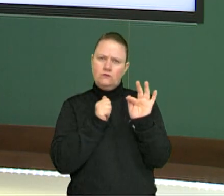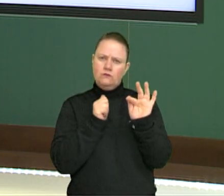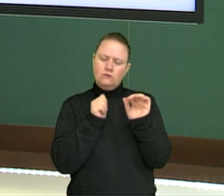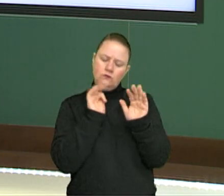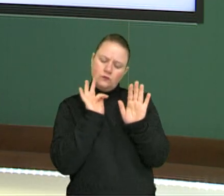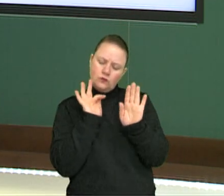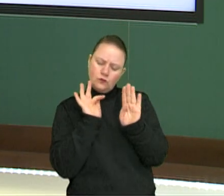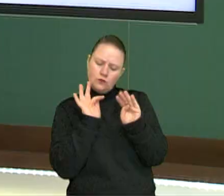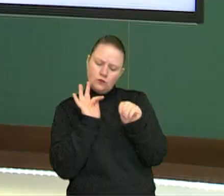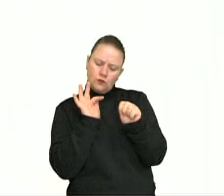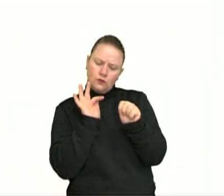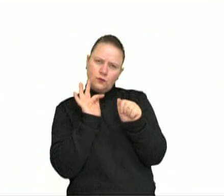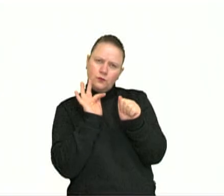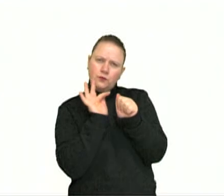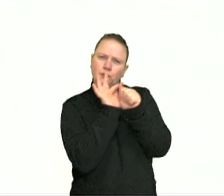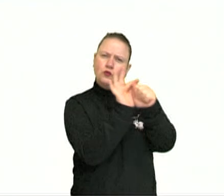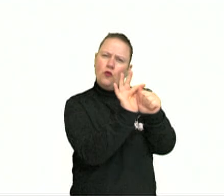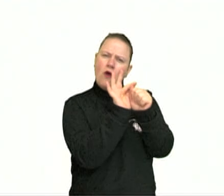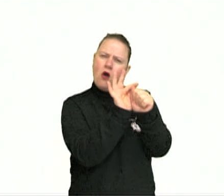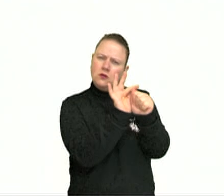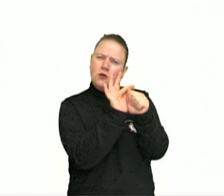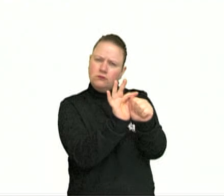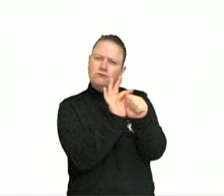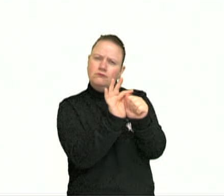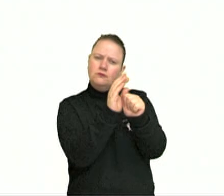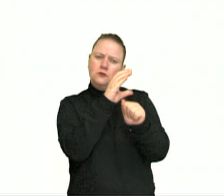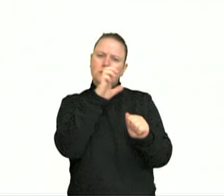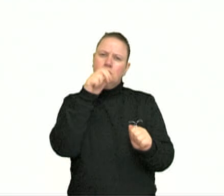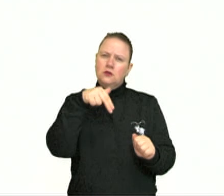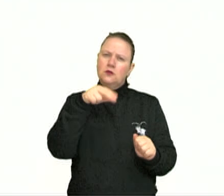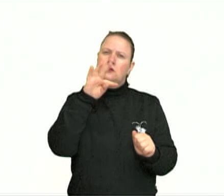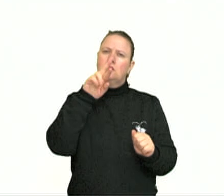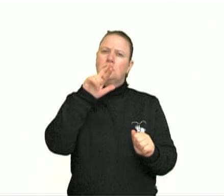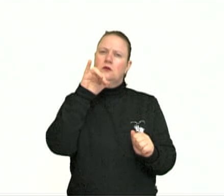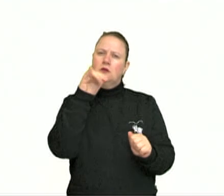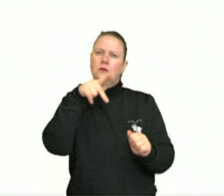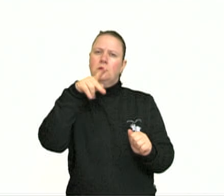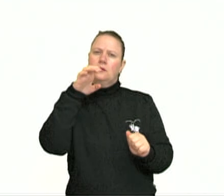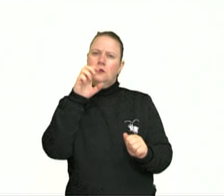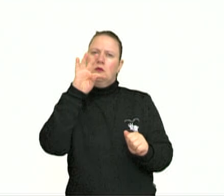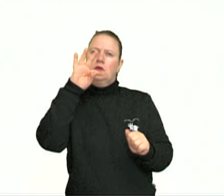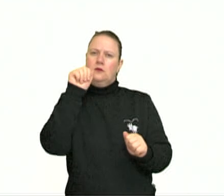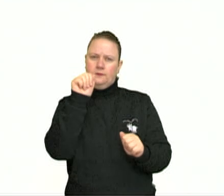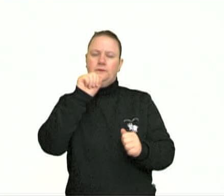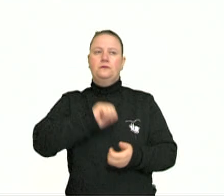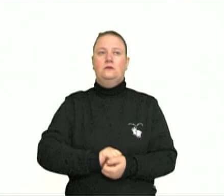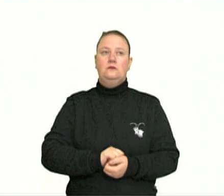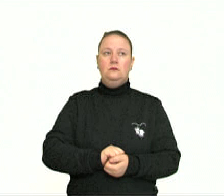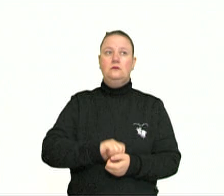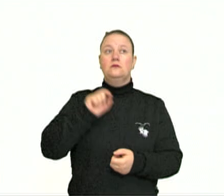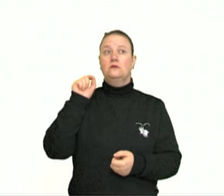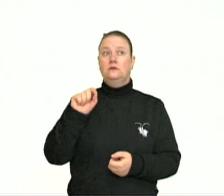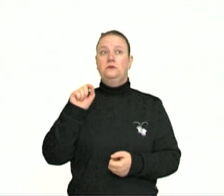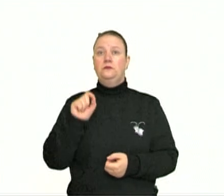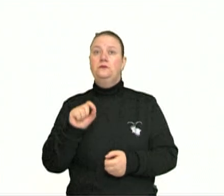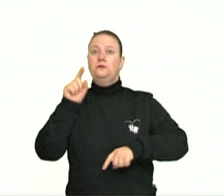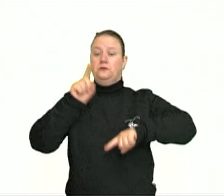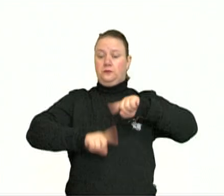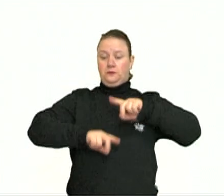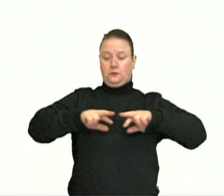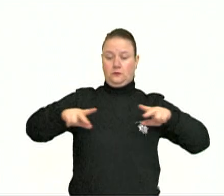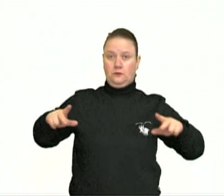necessário uma força na direção e no sentido do vetor aceleração, conforme a segunda lei de Newton. Para o